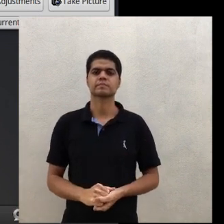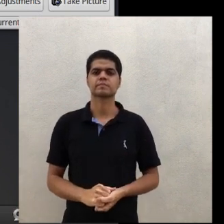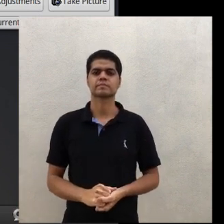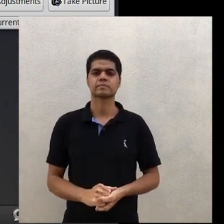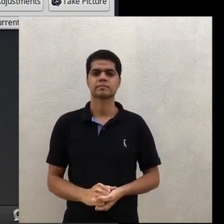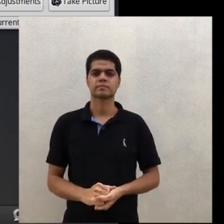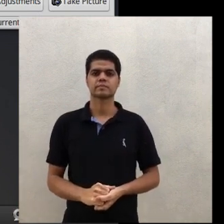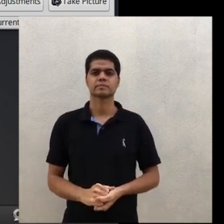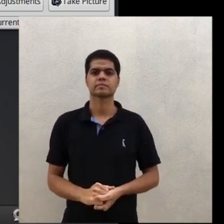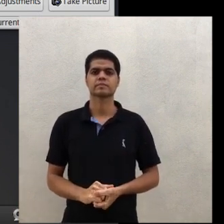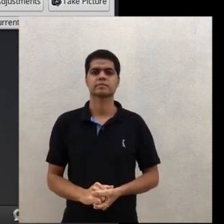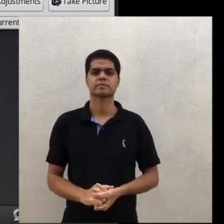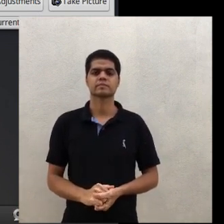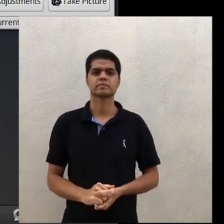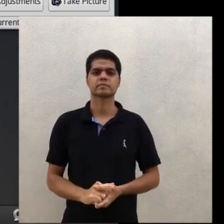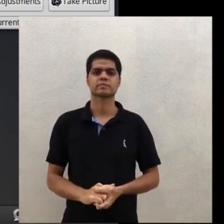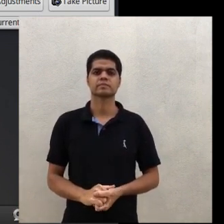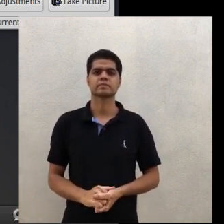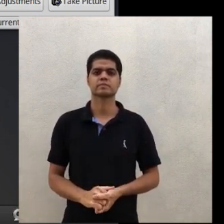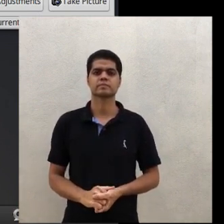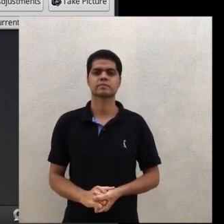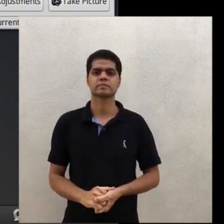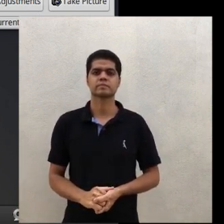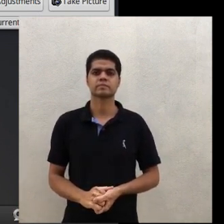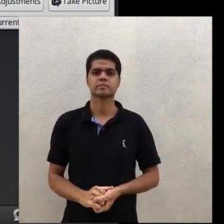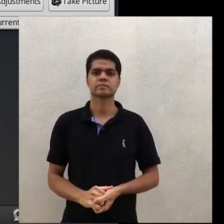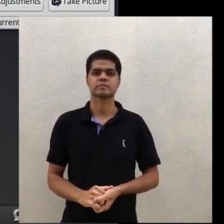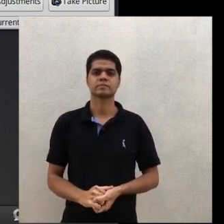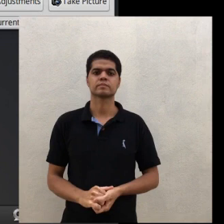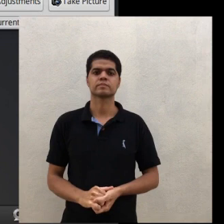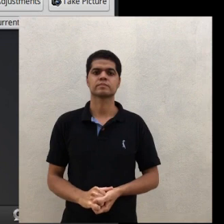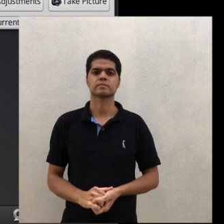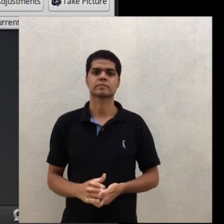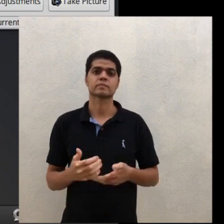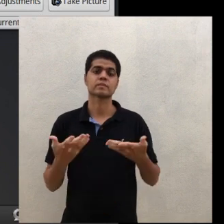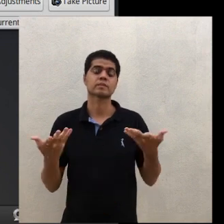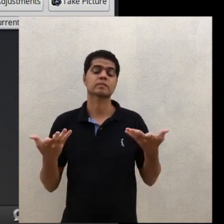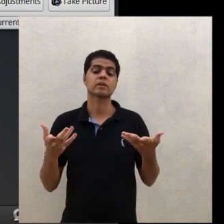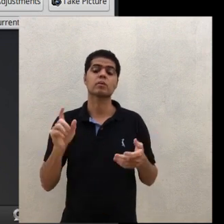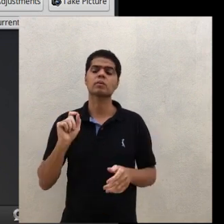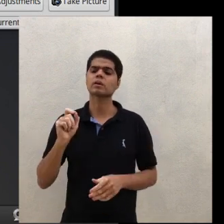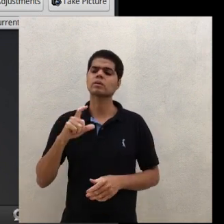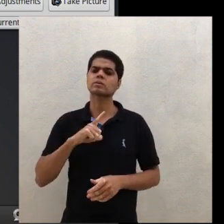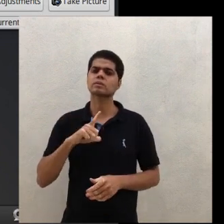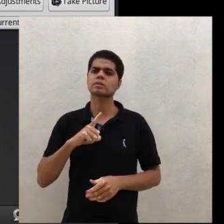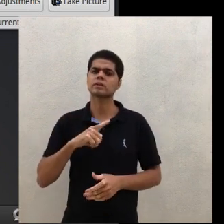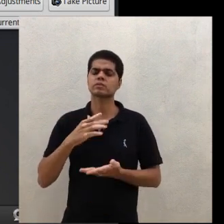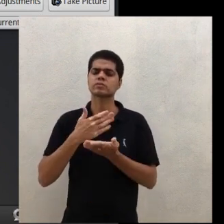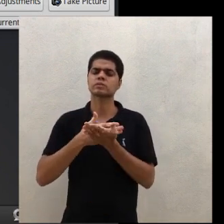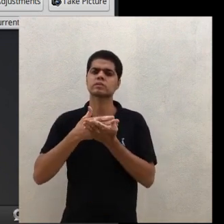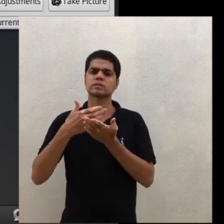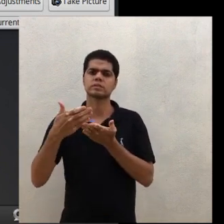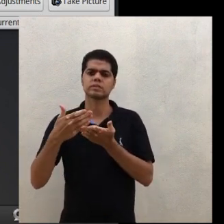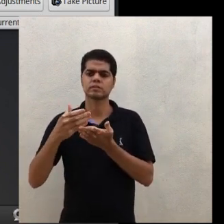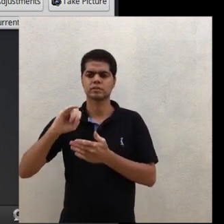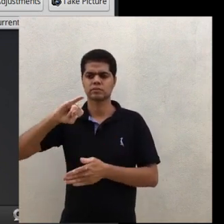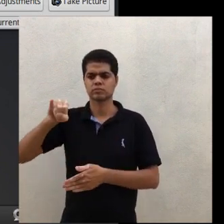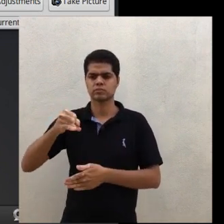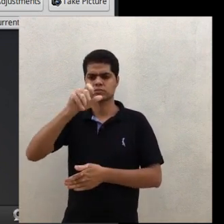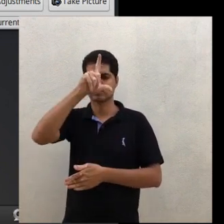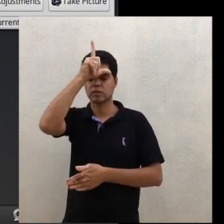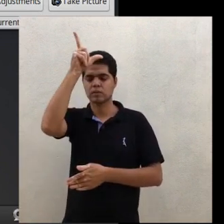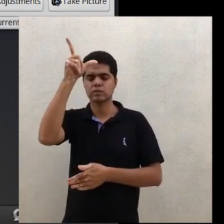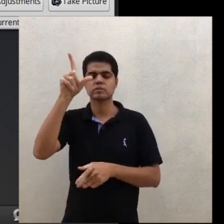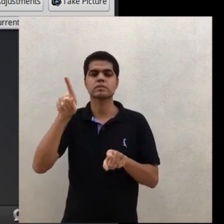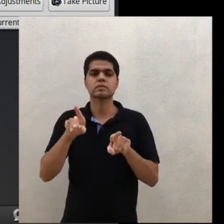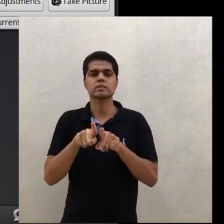Então, o que eu tenho lá dentro? Eu tenho o JFuzzyLogic e eu tenho esse arquivo aqui, ó, que é o arquivo que tem as informações